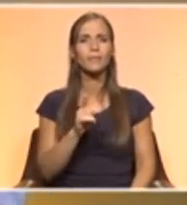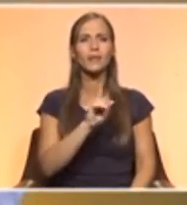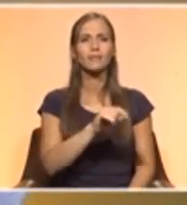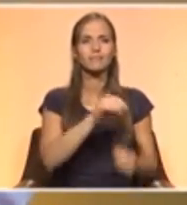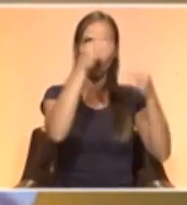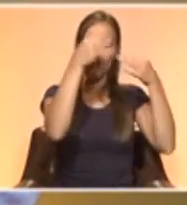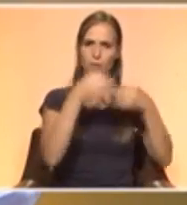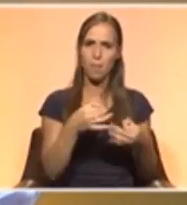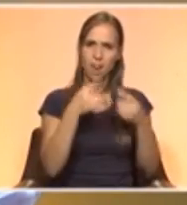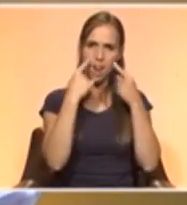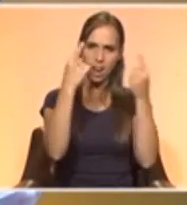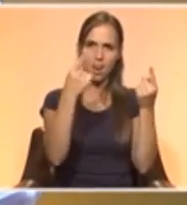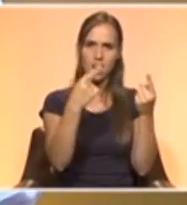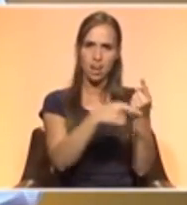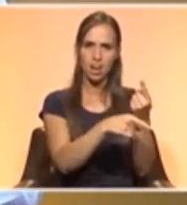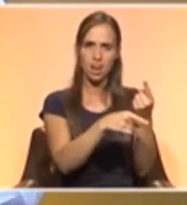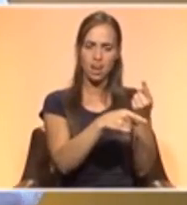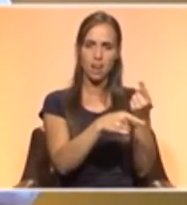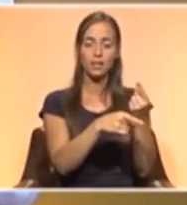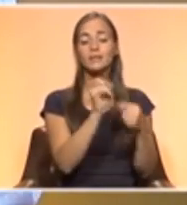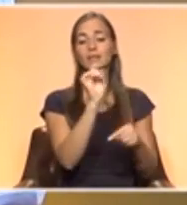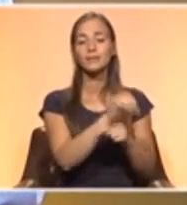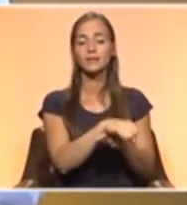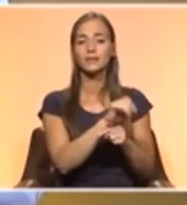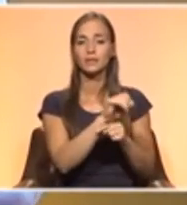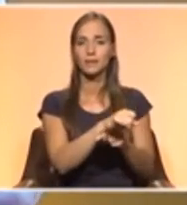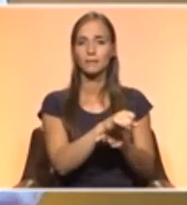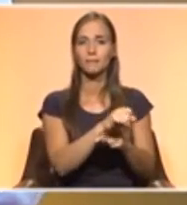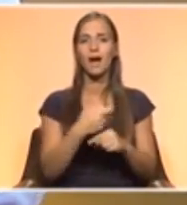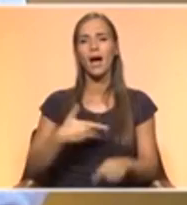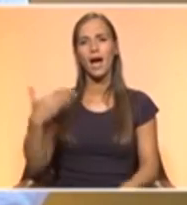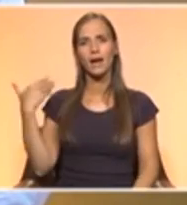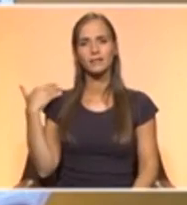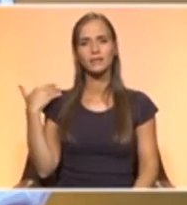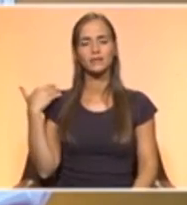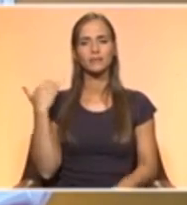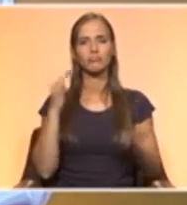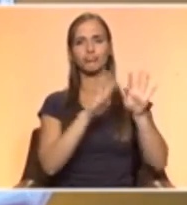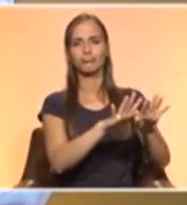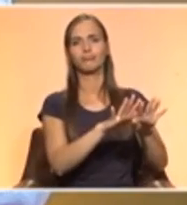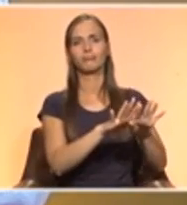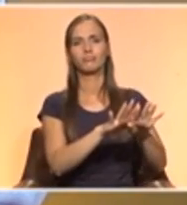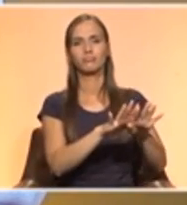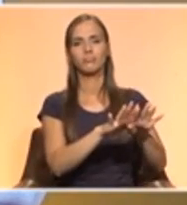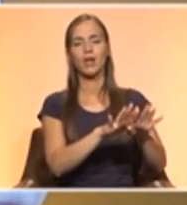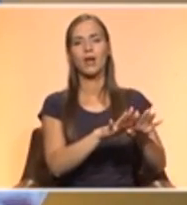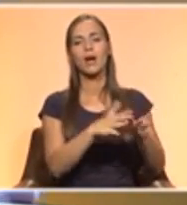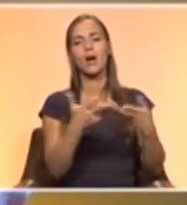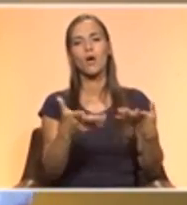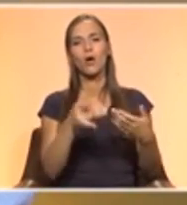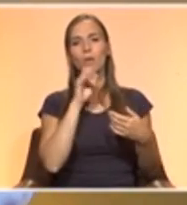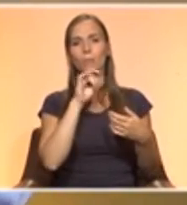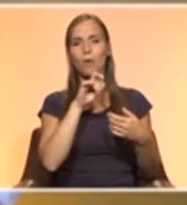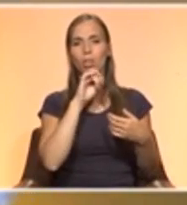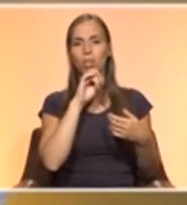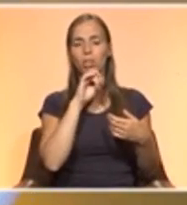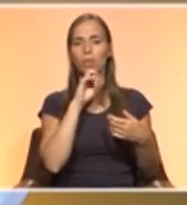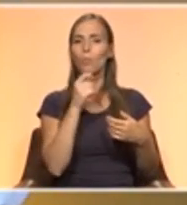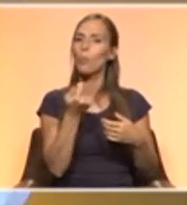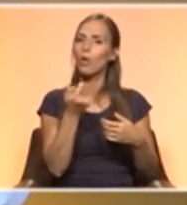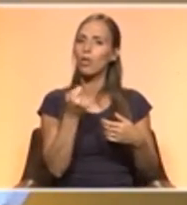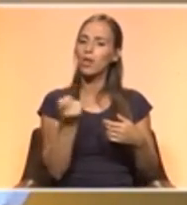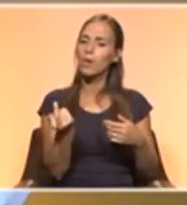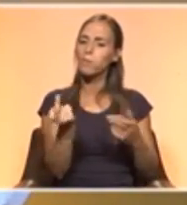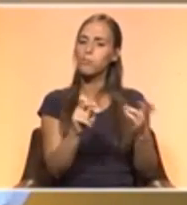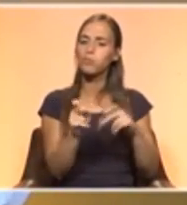ou de uma empresa we pode ter um pode ter um caráter antes tinha um caráter mais estático hoje em dia pode ter um caráter mais social com as plataformas